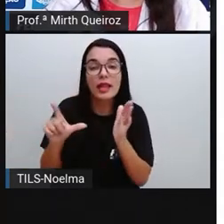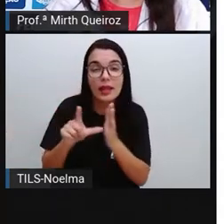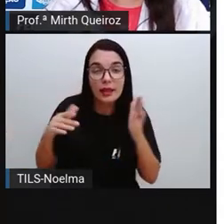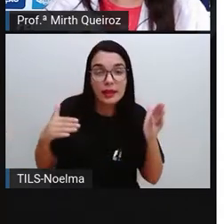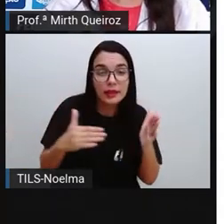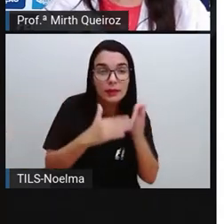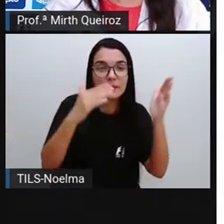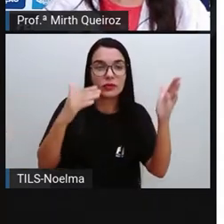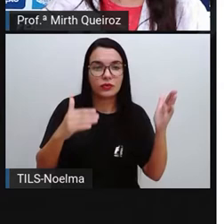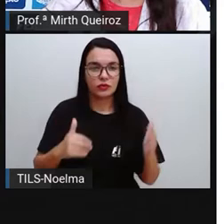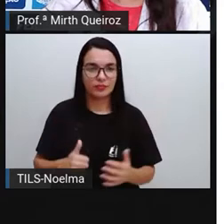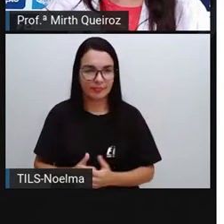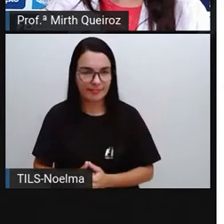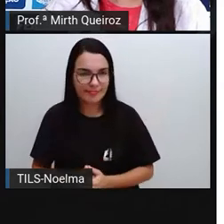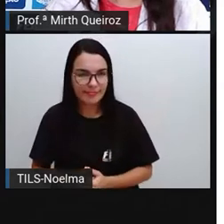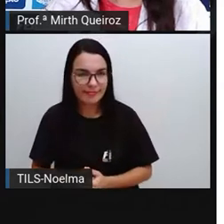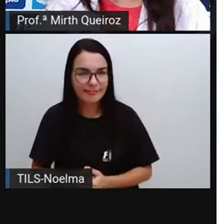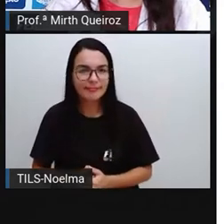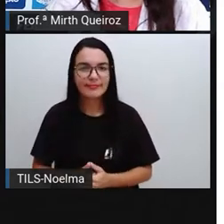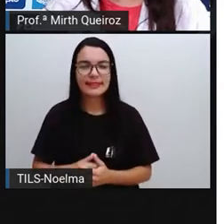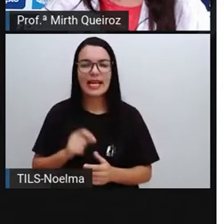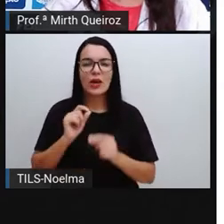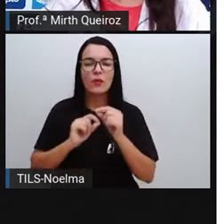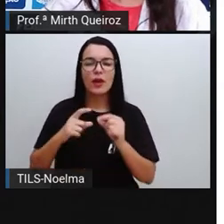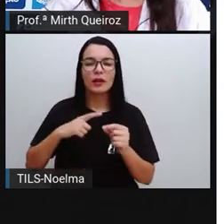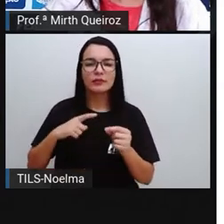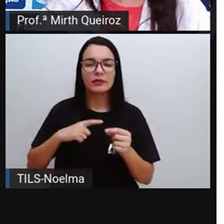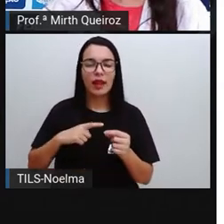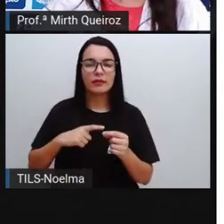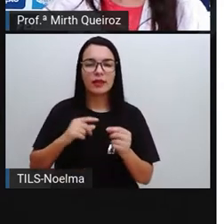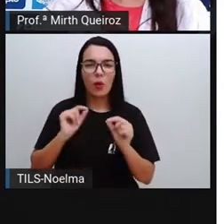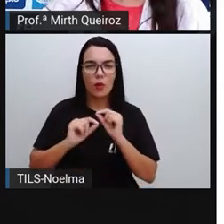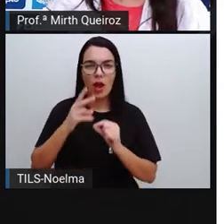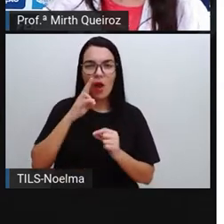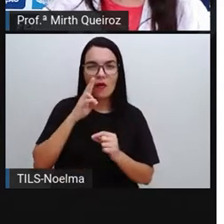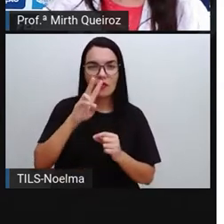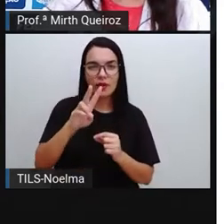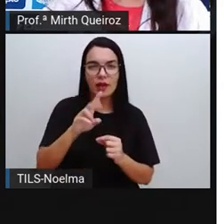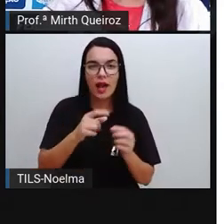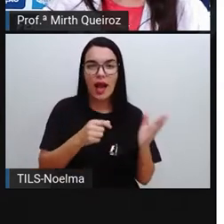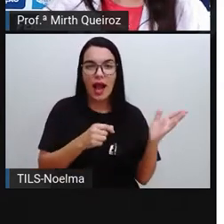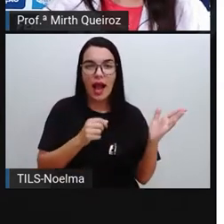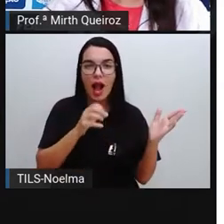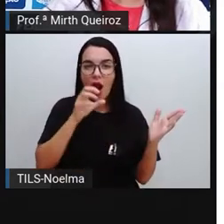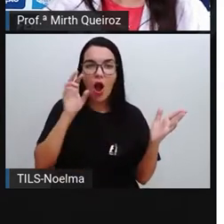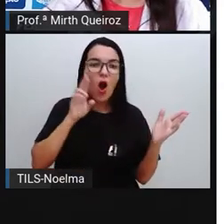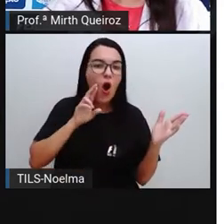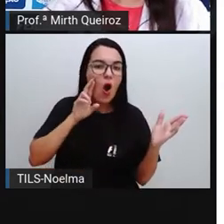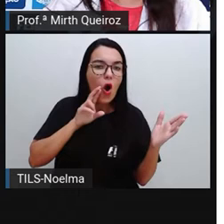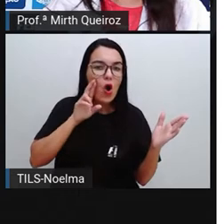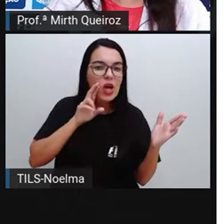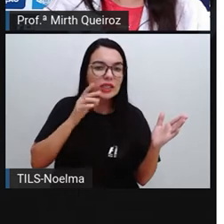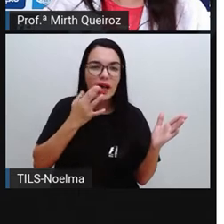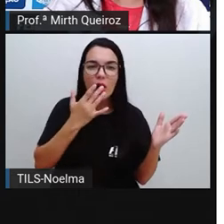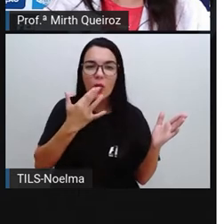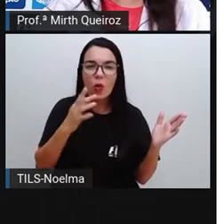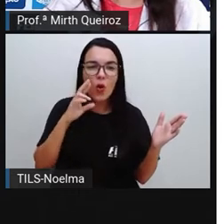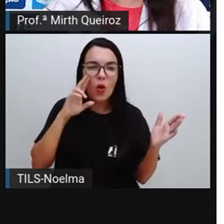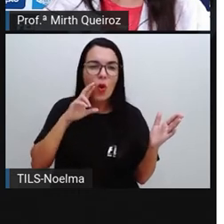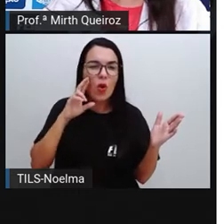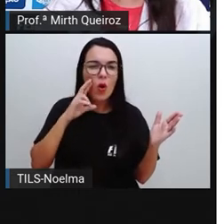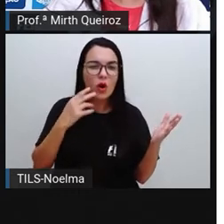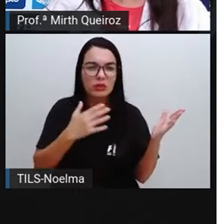do país A e o que faz parte do país B. Já essa parte aí que está de rosa, né, assim, um rosa mais